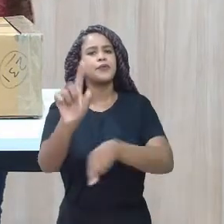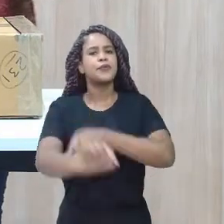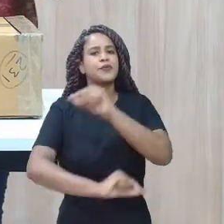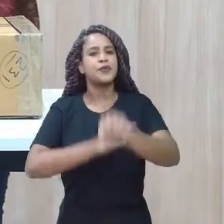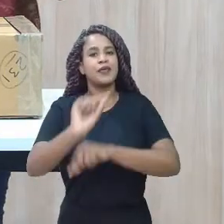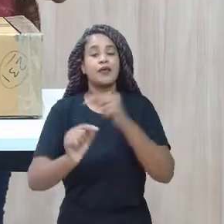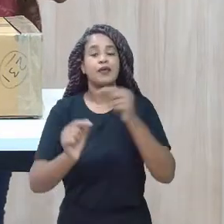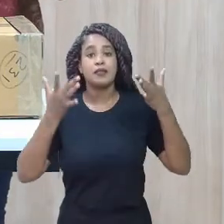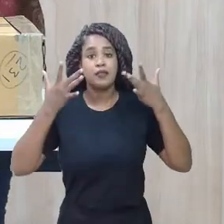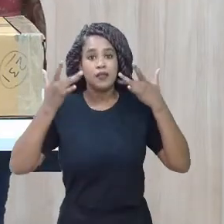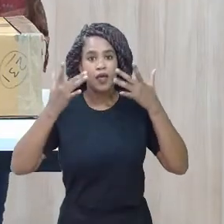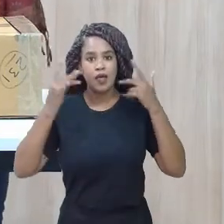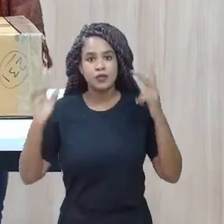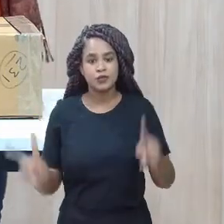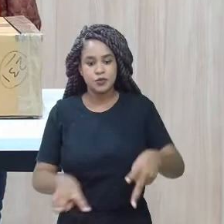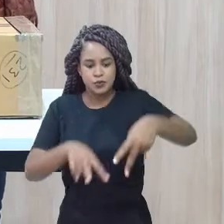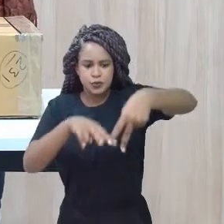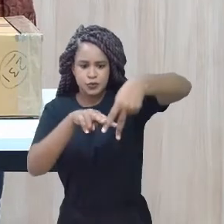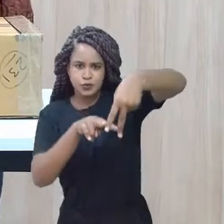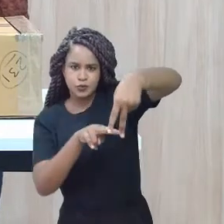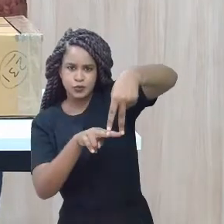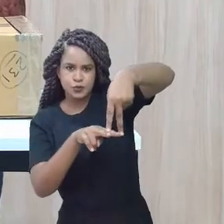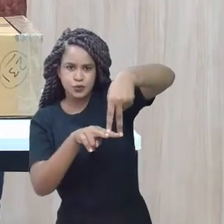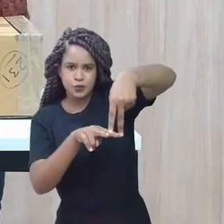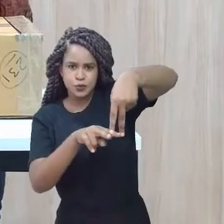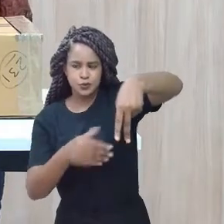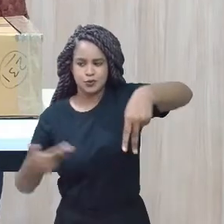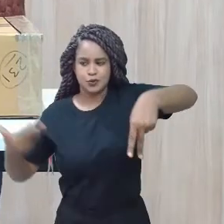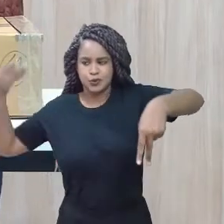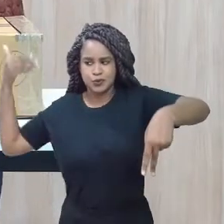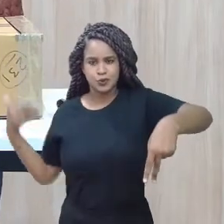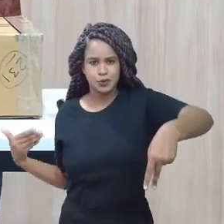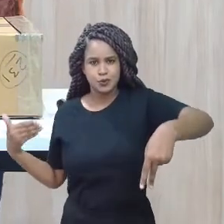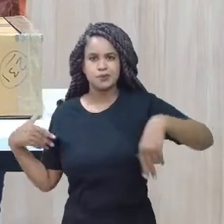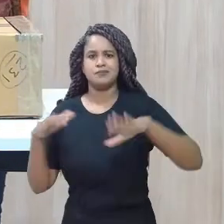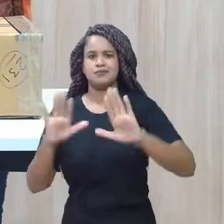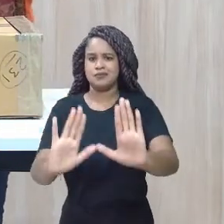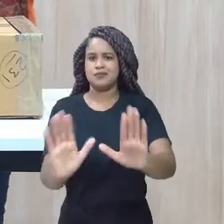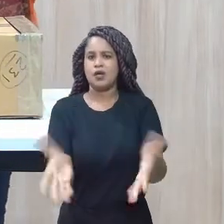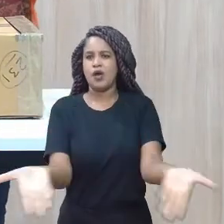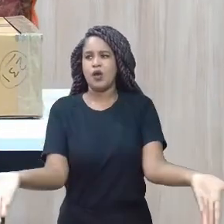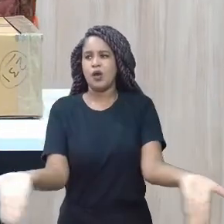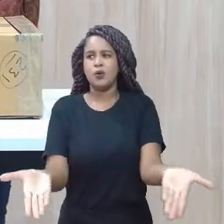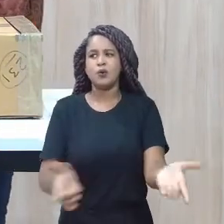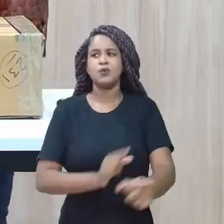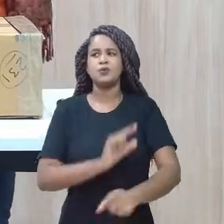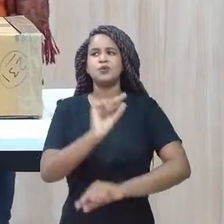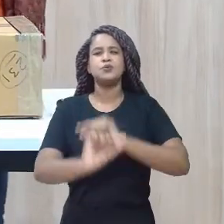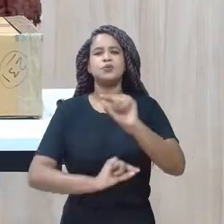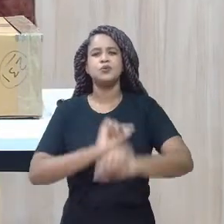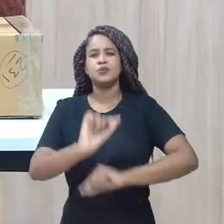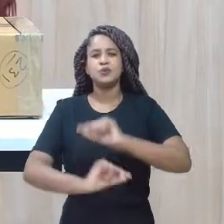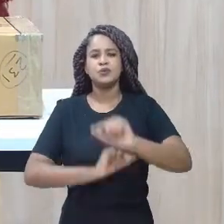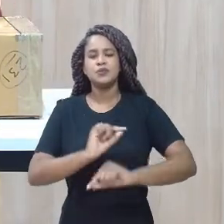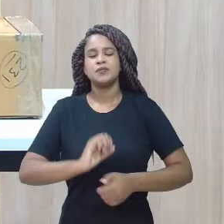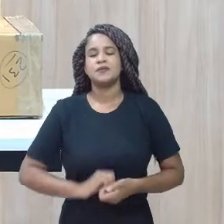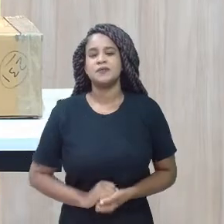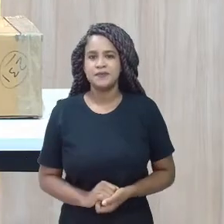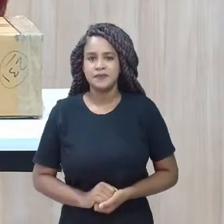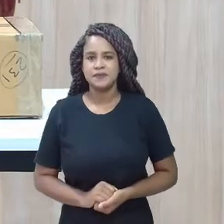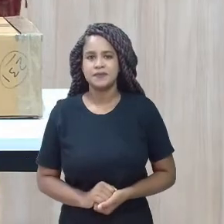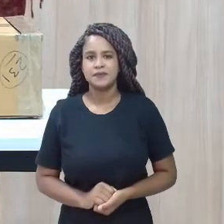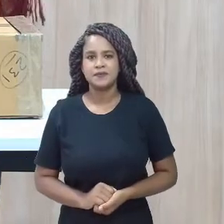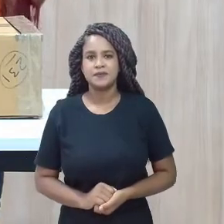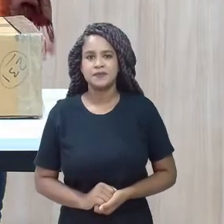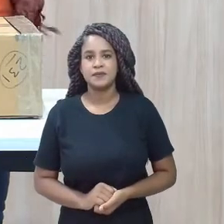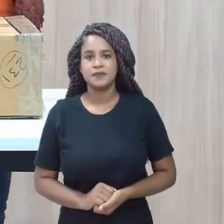de teatro de sombras, mas a gente hoje vai meio que passar um pouquinho